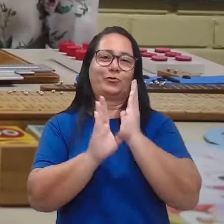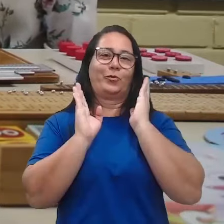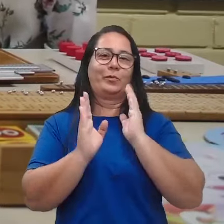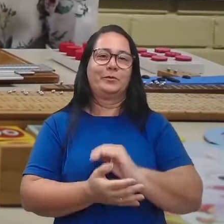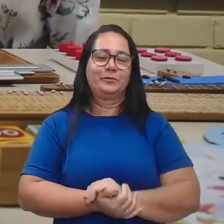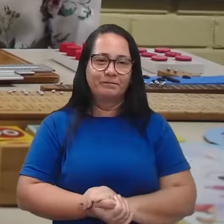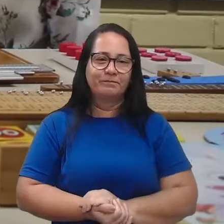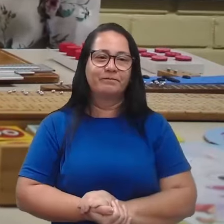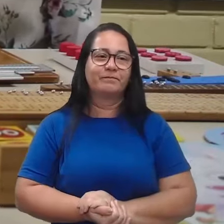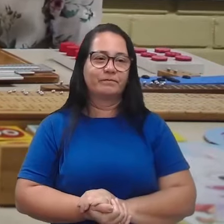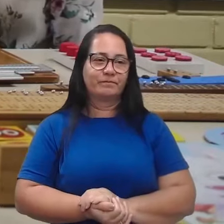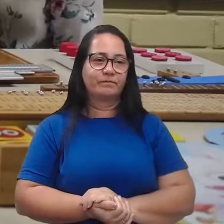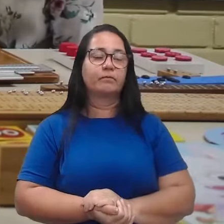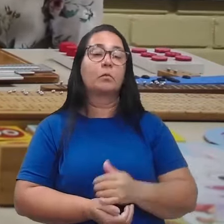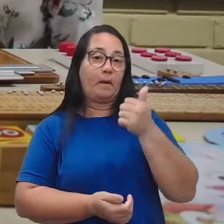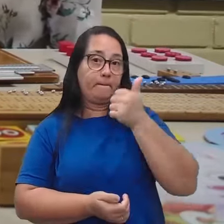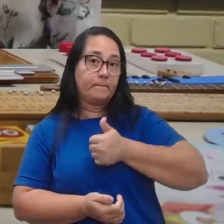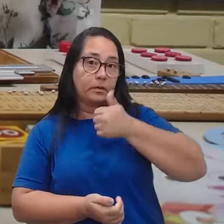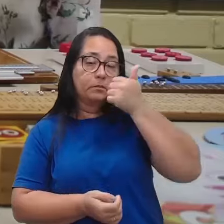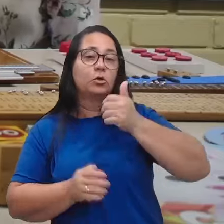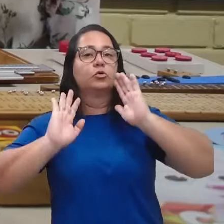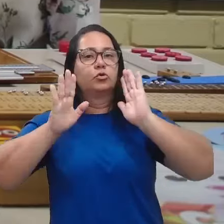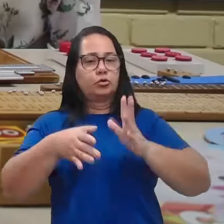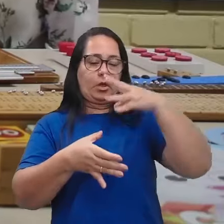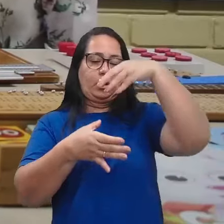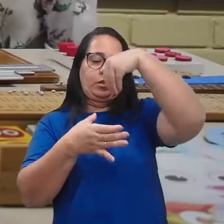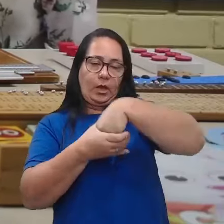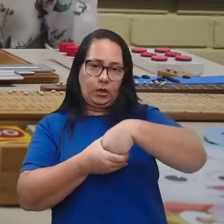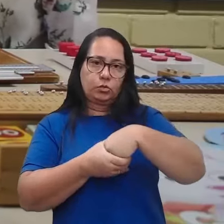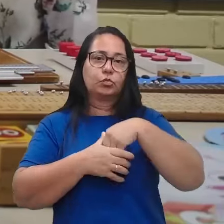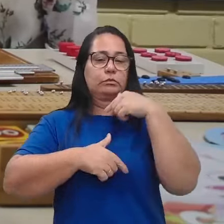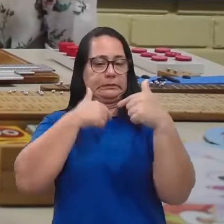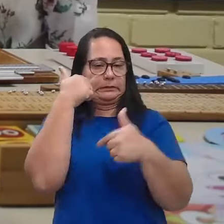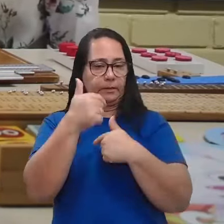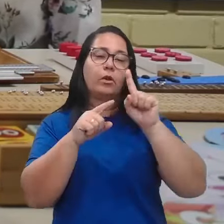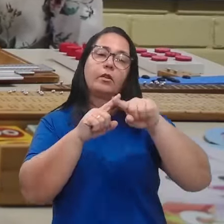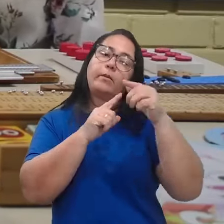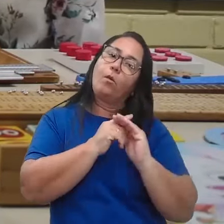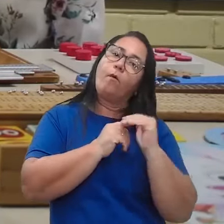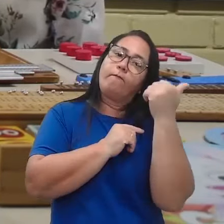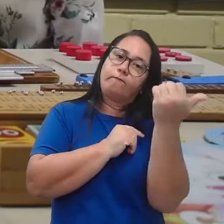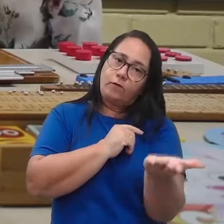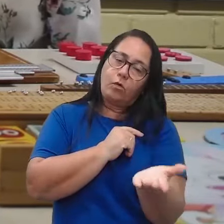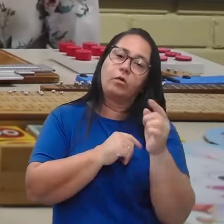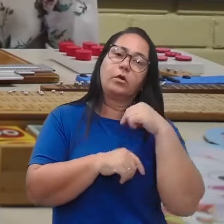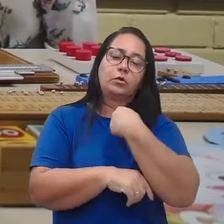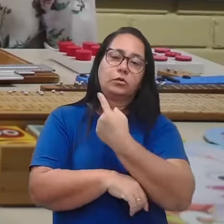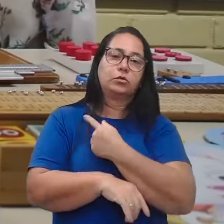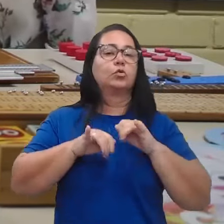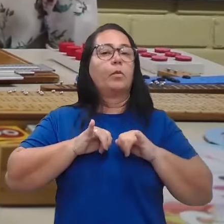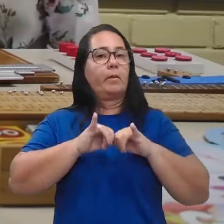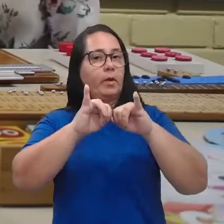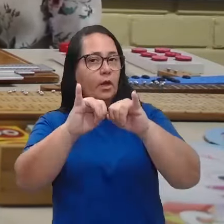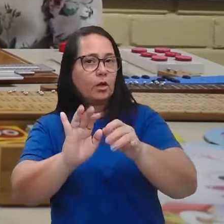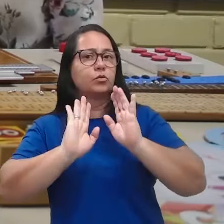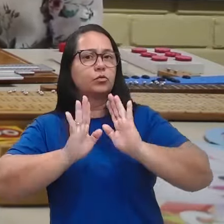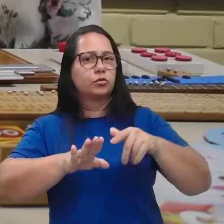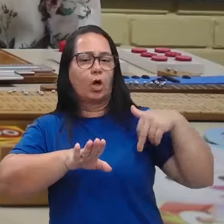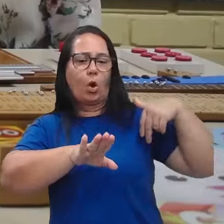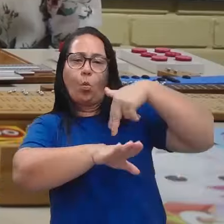Isso. Muito Nós fazemos primeiro um trabalho interno e depois fazemos um trabalho externo, no supermercado, atravessando